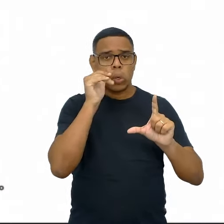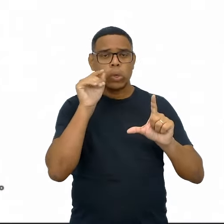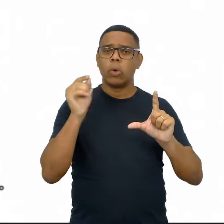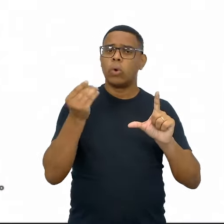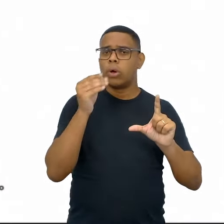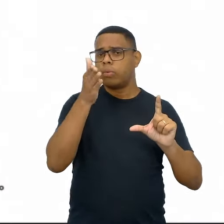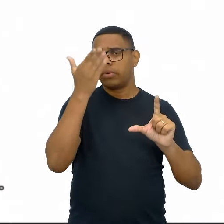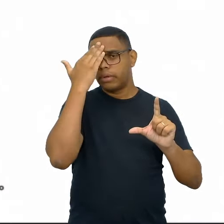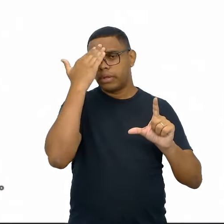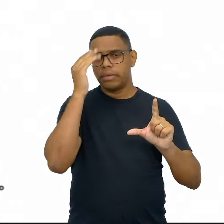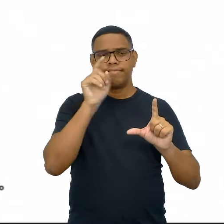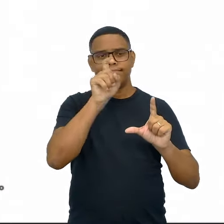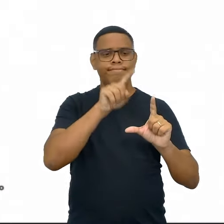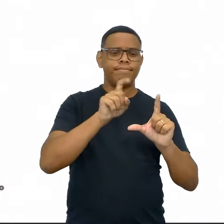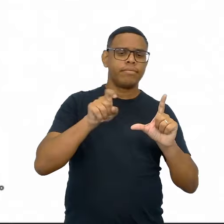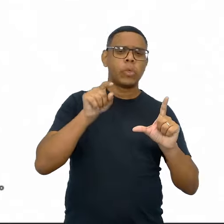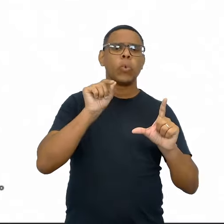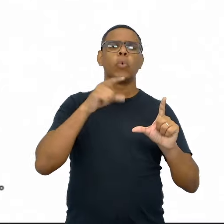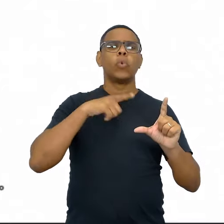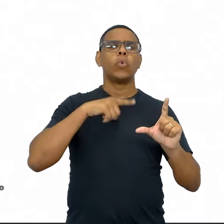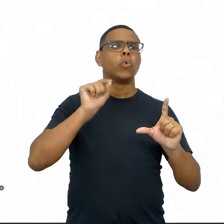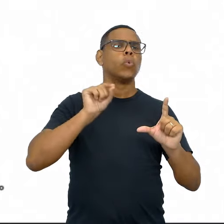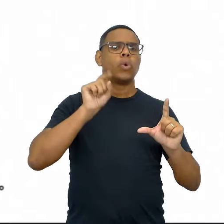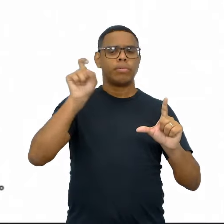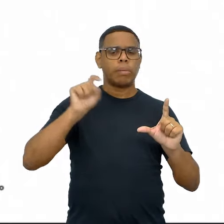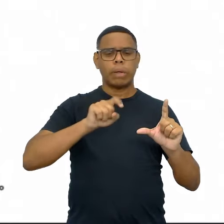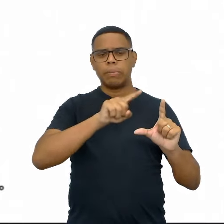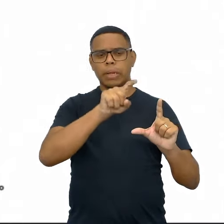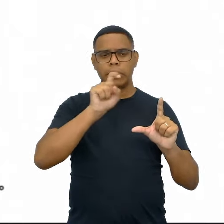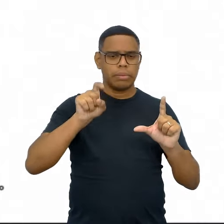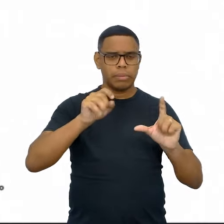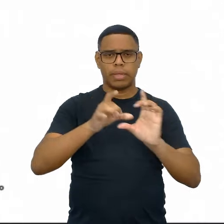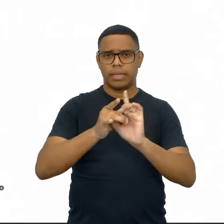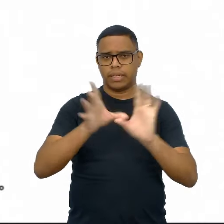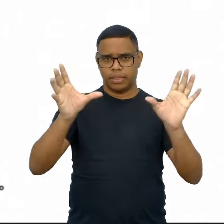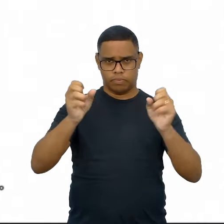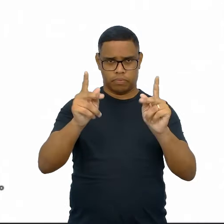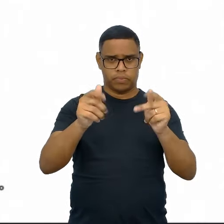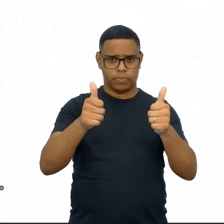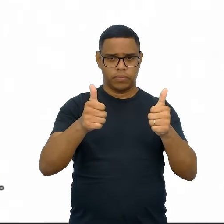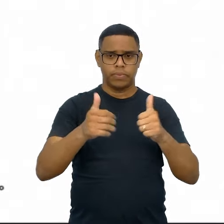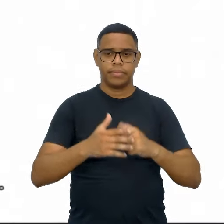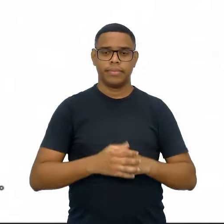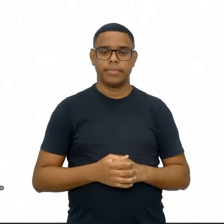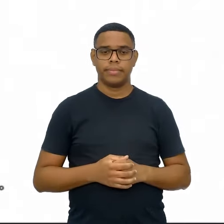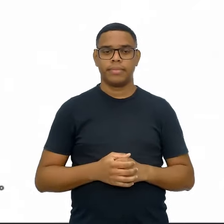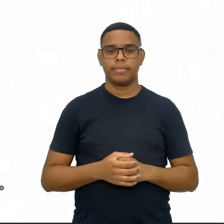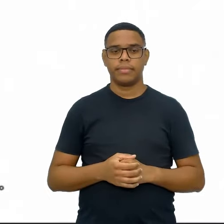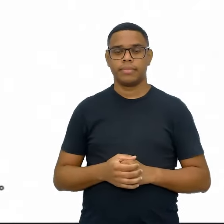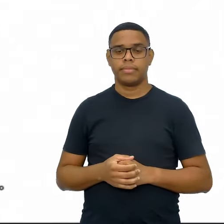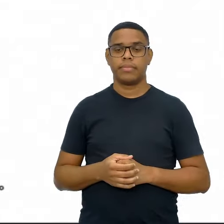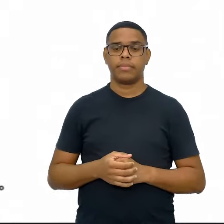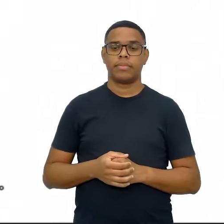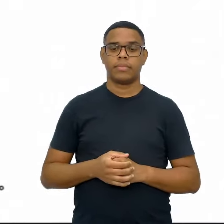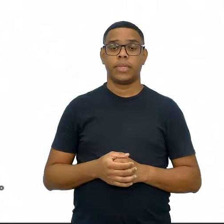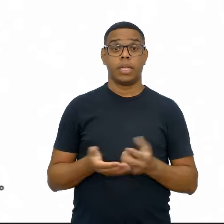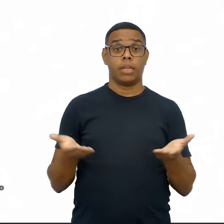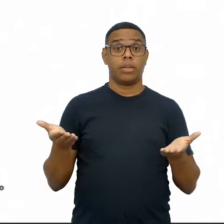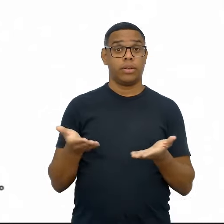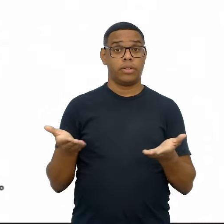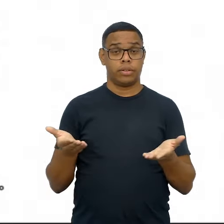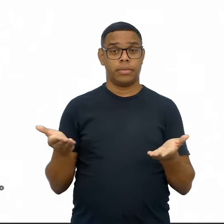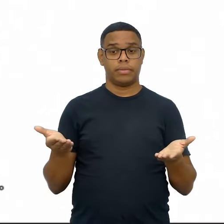aí e vendo o que de material que tem na rede, tá bom? E aí, agora a